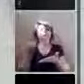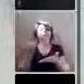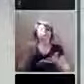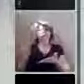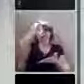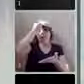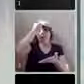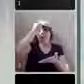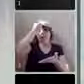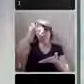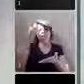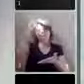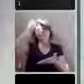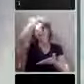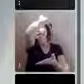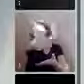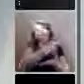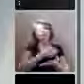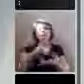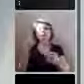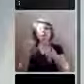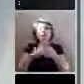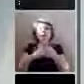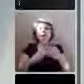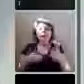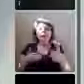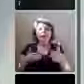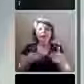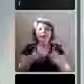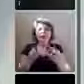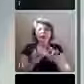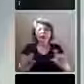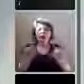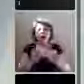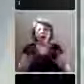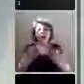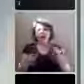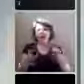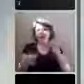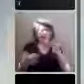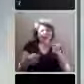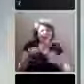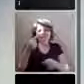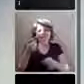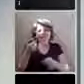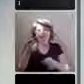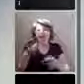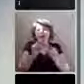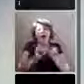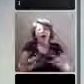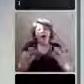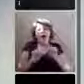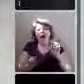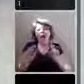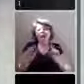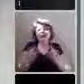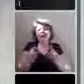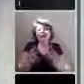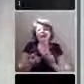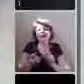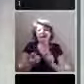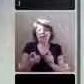é depois do quadro. Porque interrompeu e ficou, depois você continuou falando da metalexicografia. Eu achei que ficou um pouco